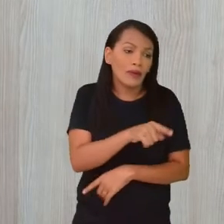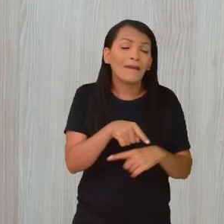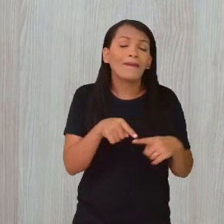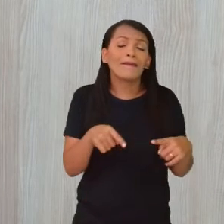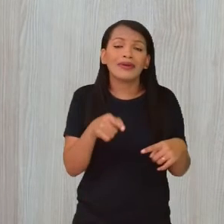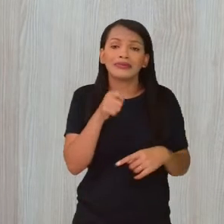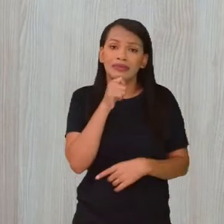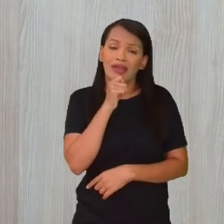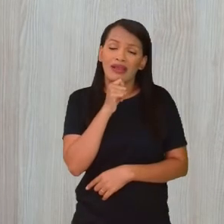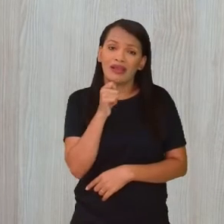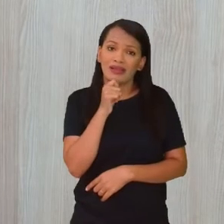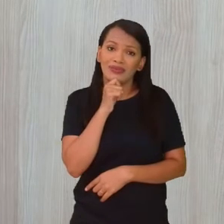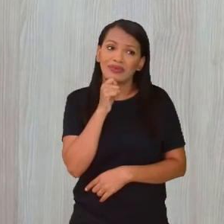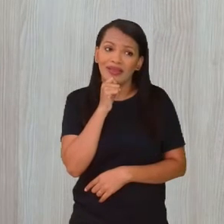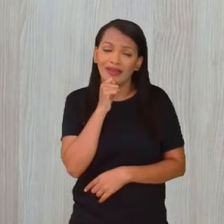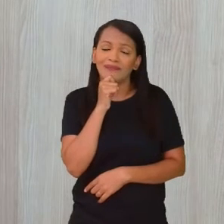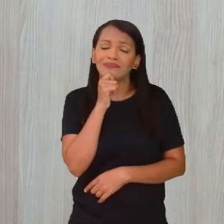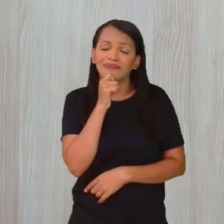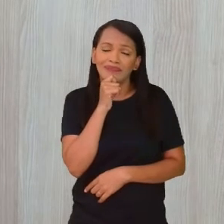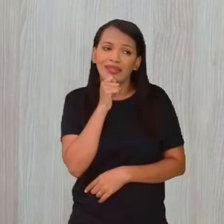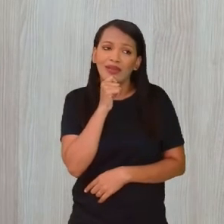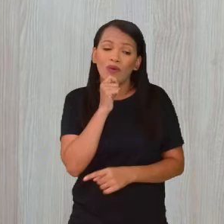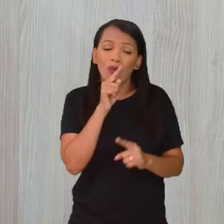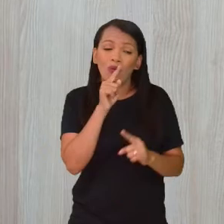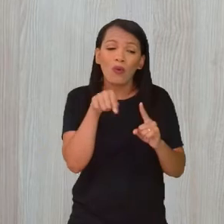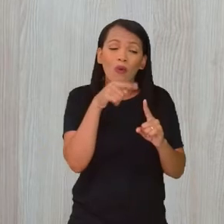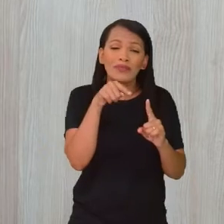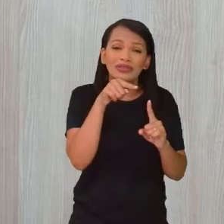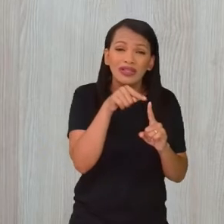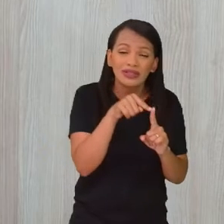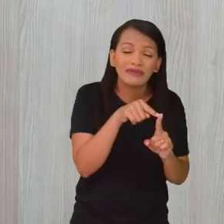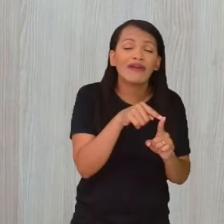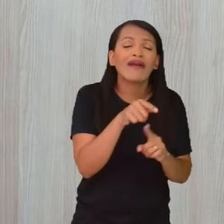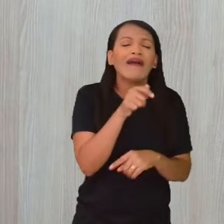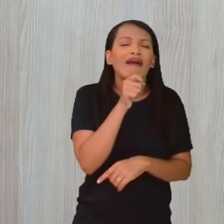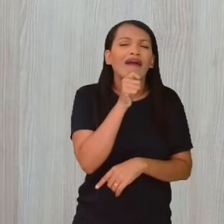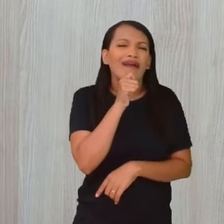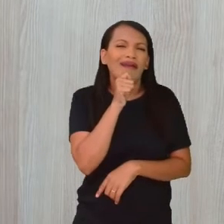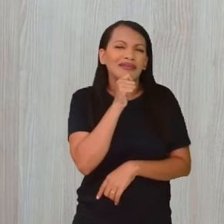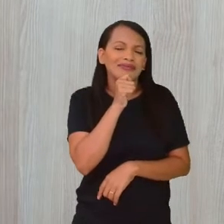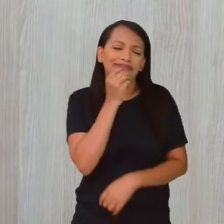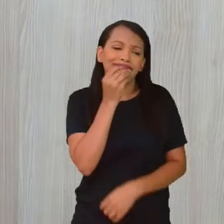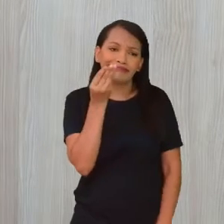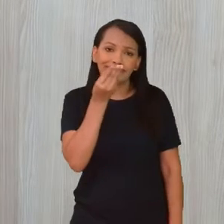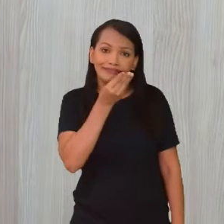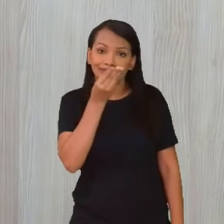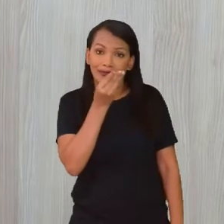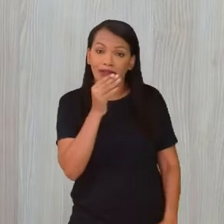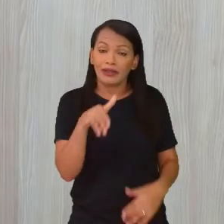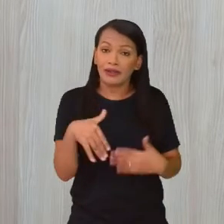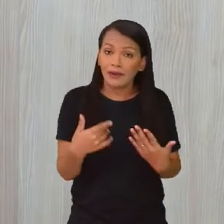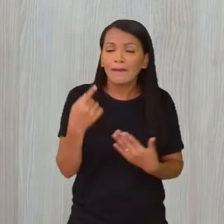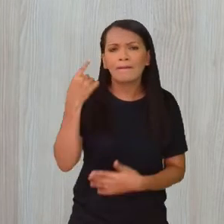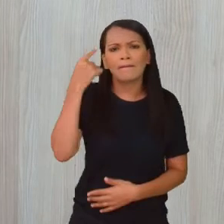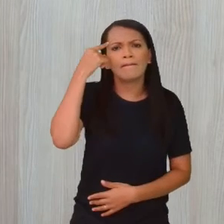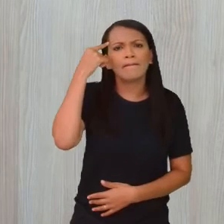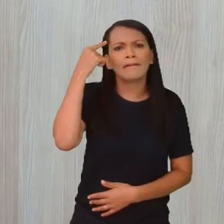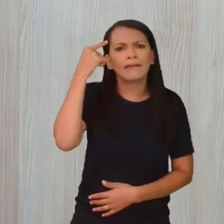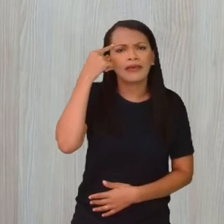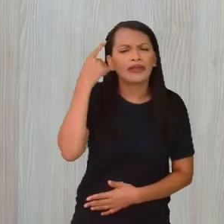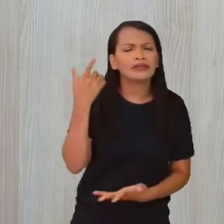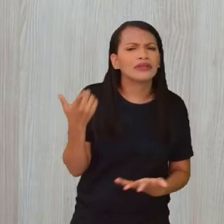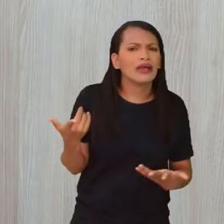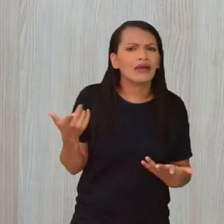do ideal, né? A gente ainda vê um déficit aí em relação a isso. Então, é uma coisa que nos faz pensar. E de onde vem isso?